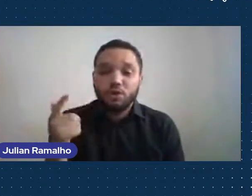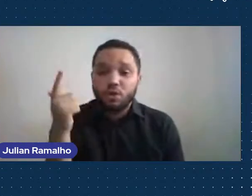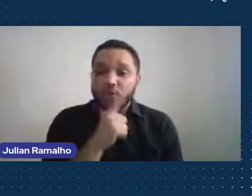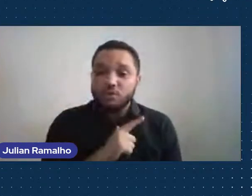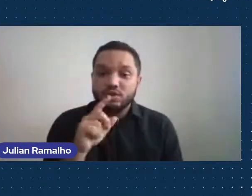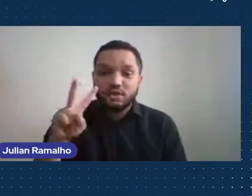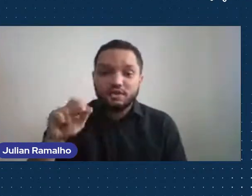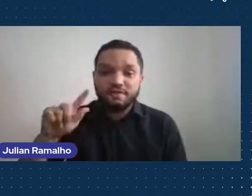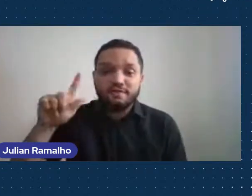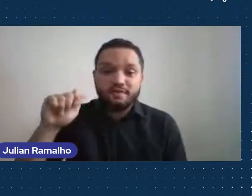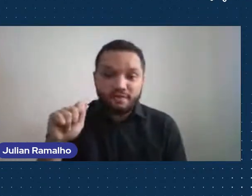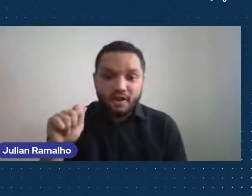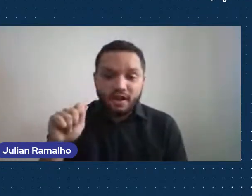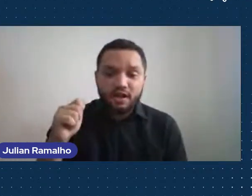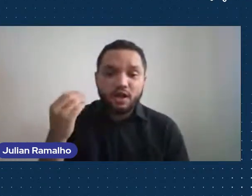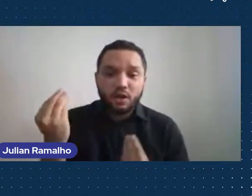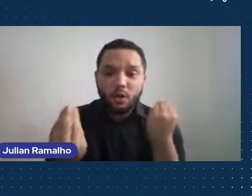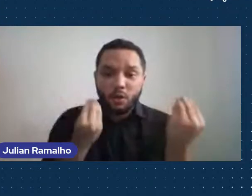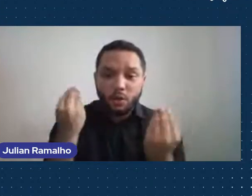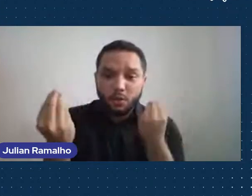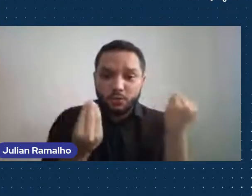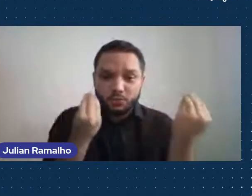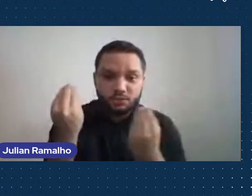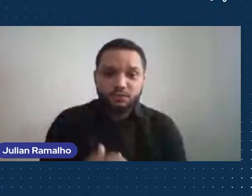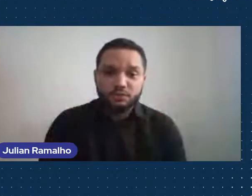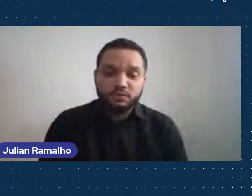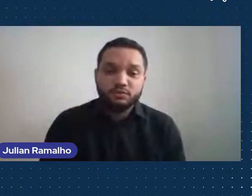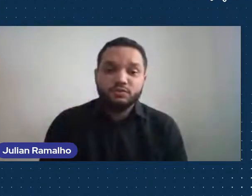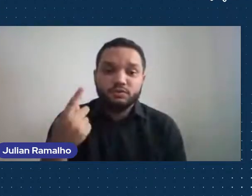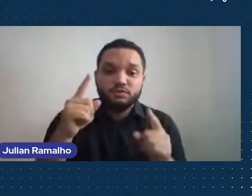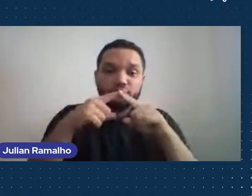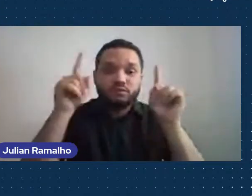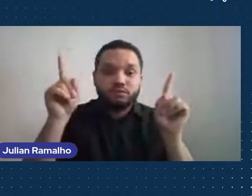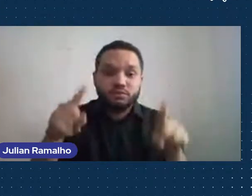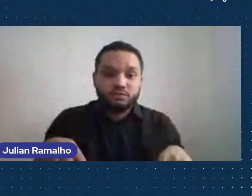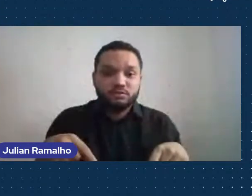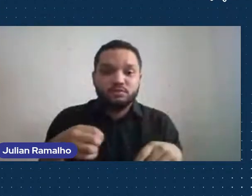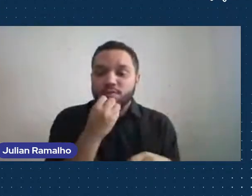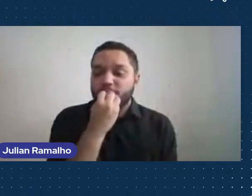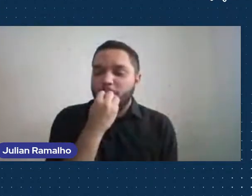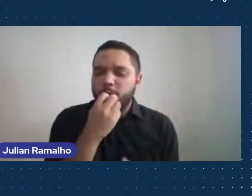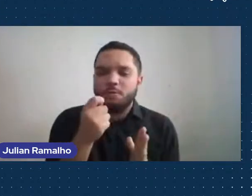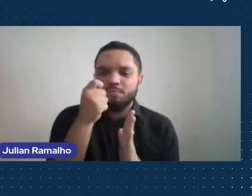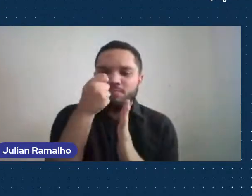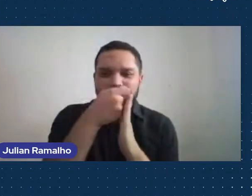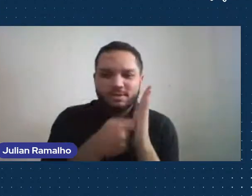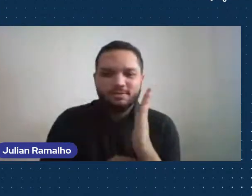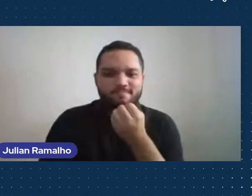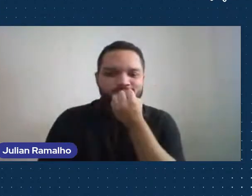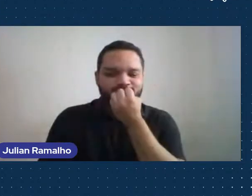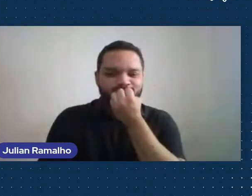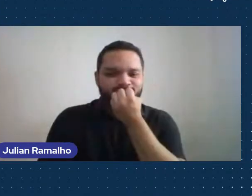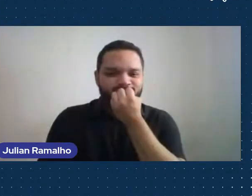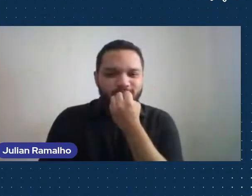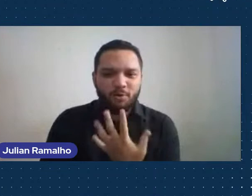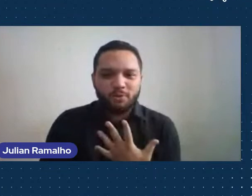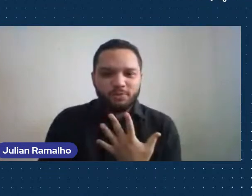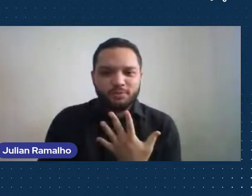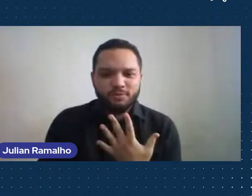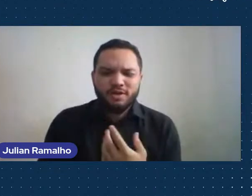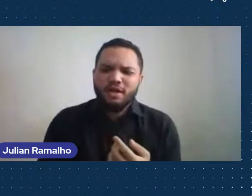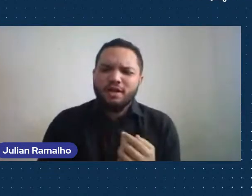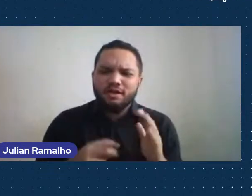entre outras coisas, né, o seu projeto precisa estar bem escrito. E bem escrito não